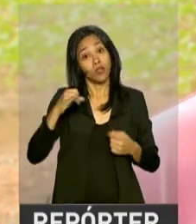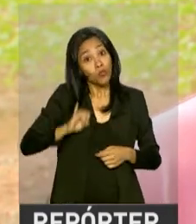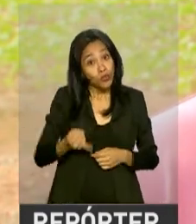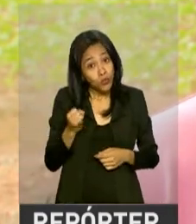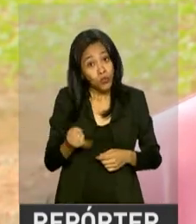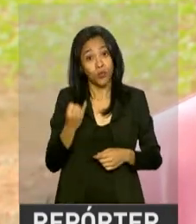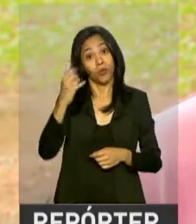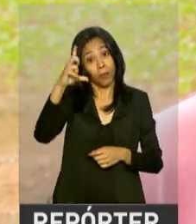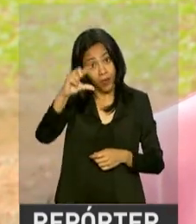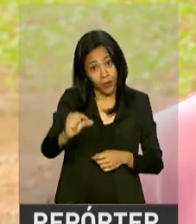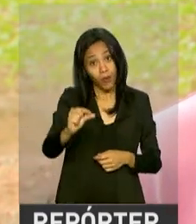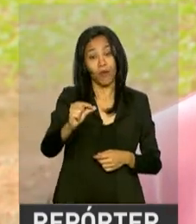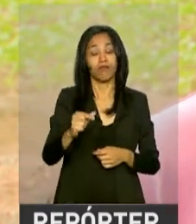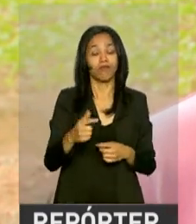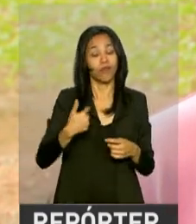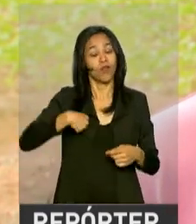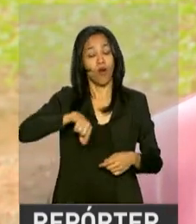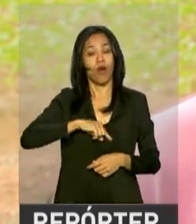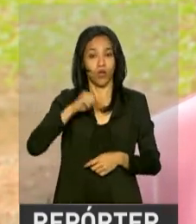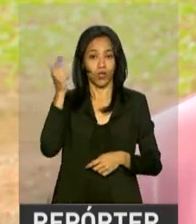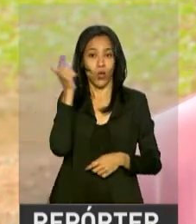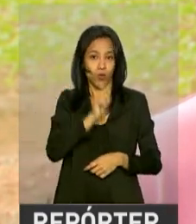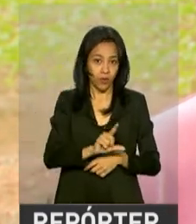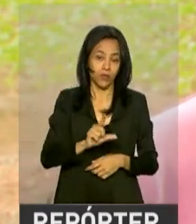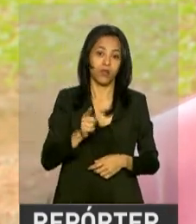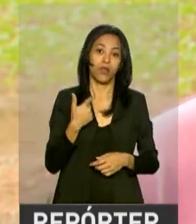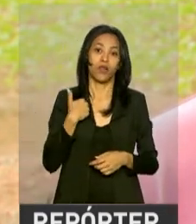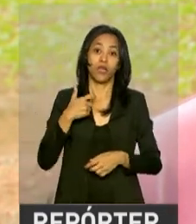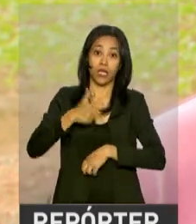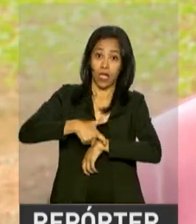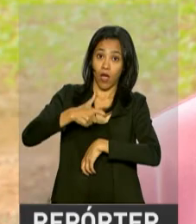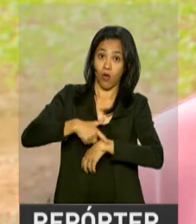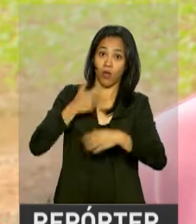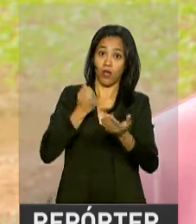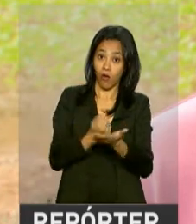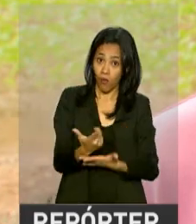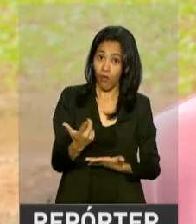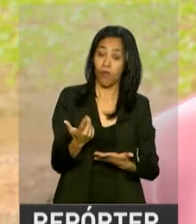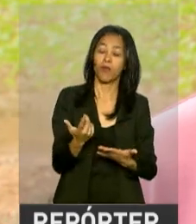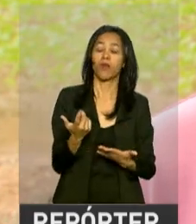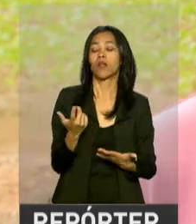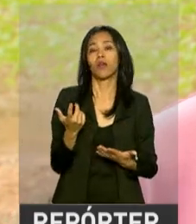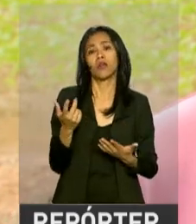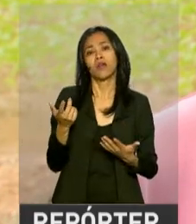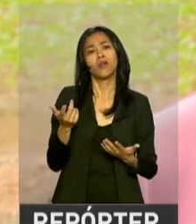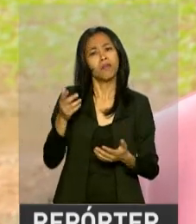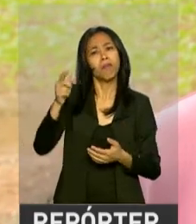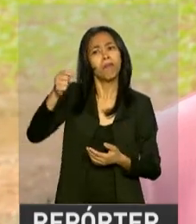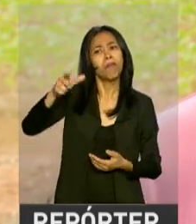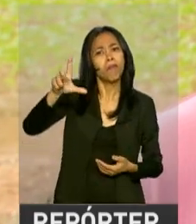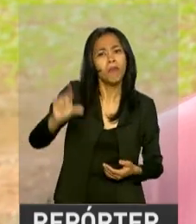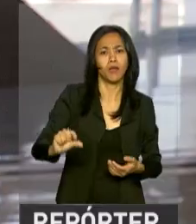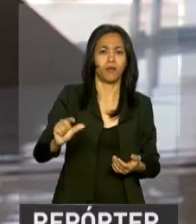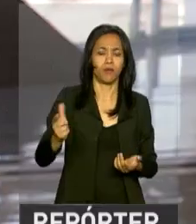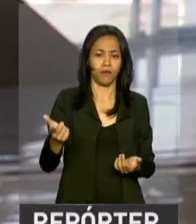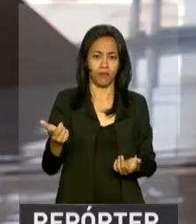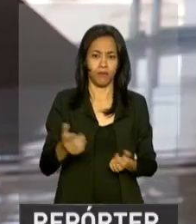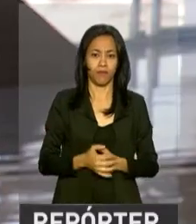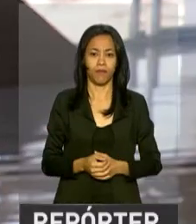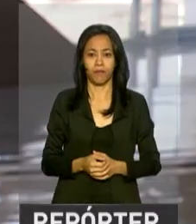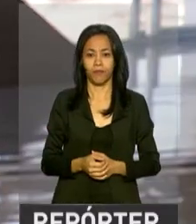menor a gente consegue barganhar na hora da compra para conseguir comprar um valor menor se possível